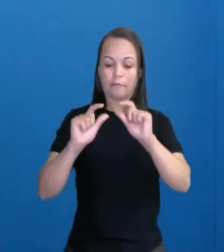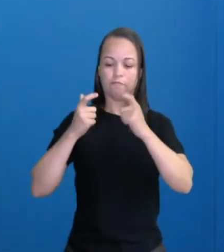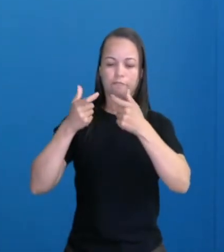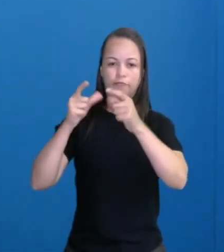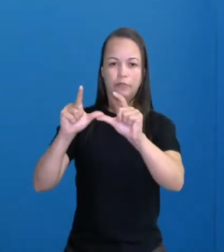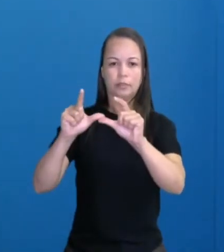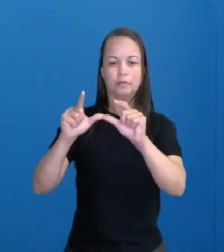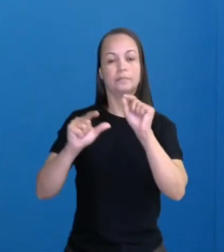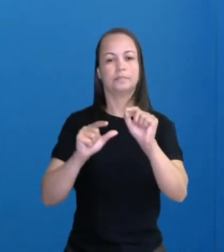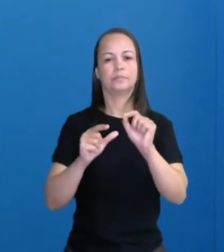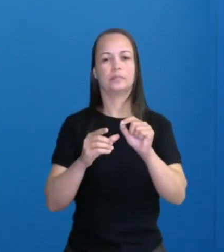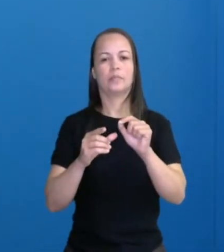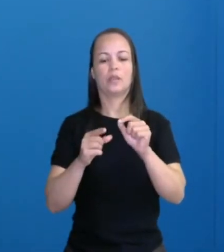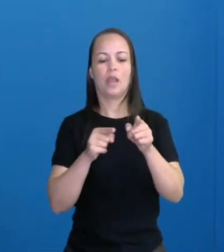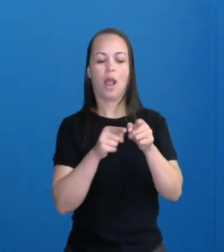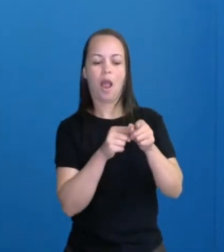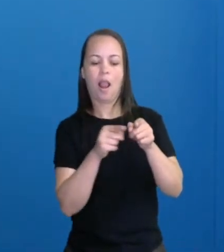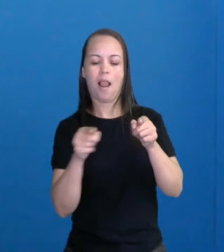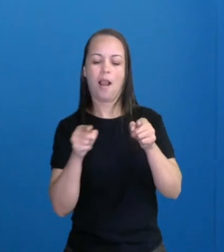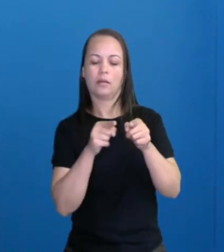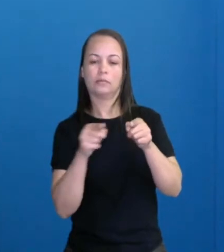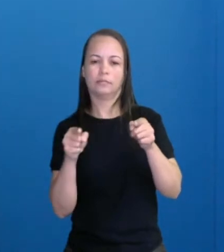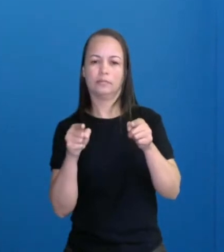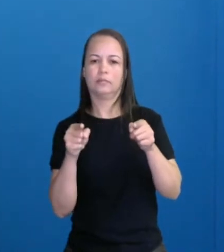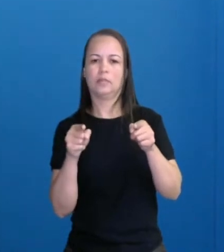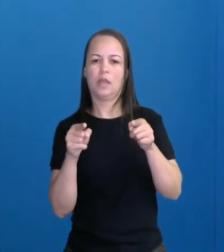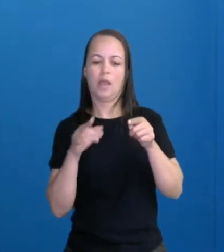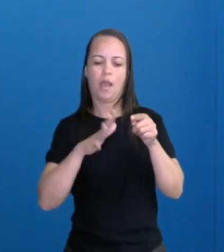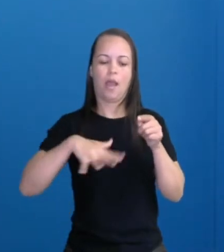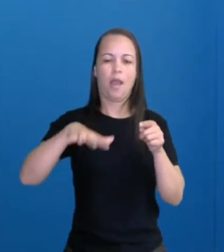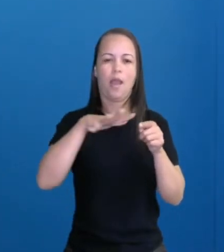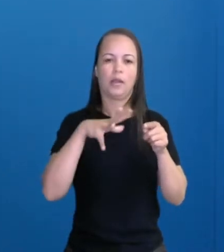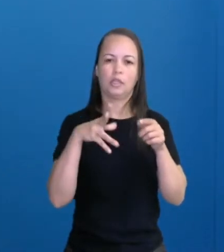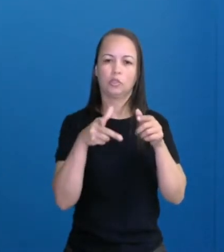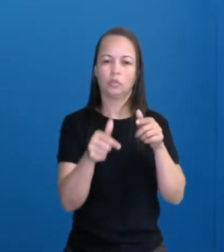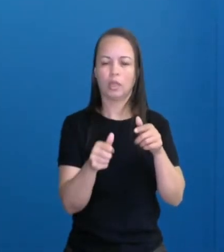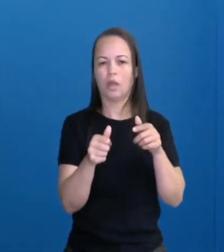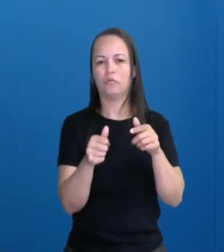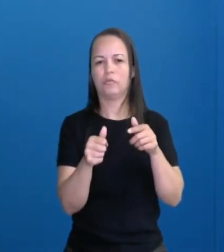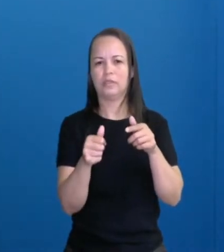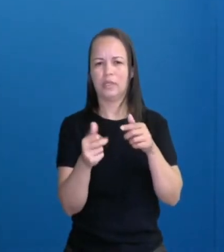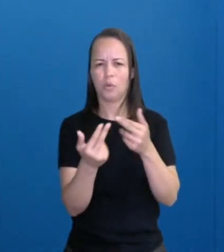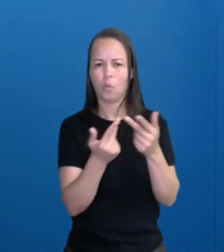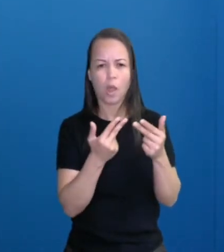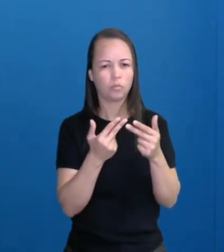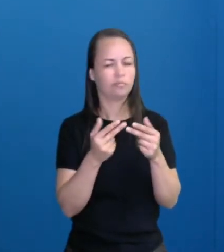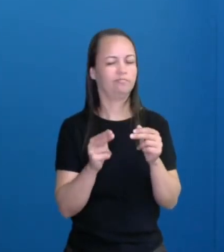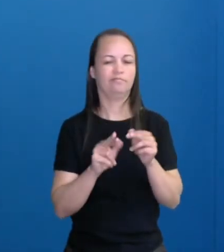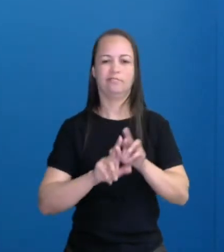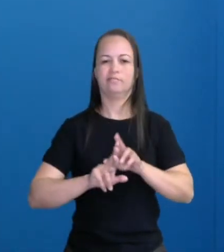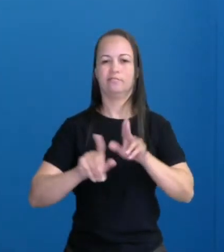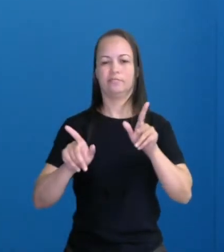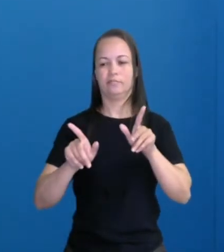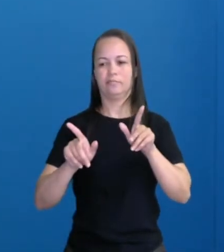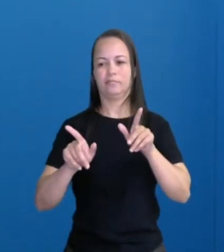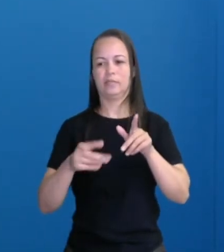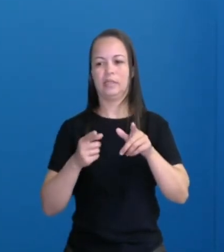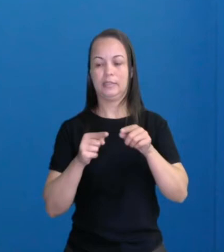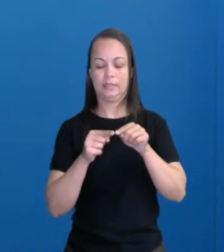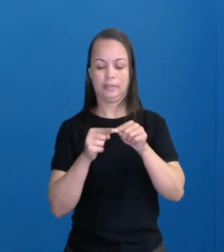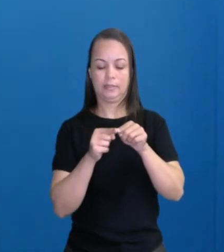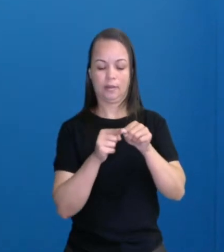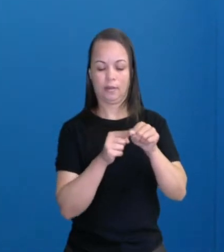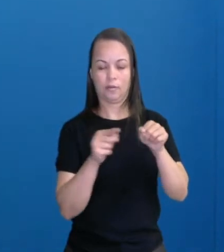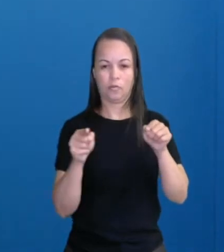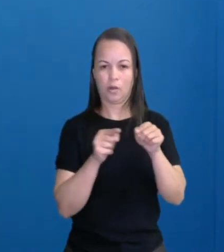Ao aumentar a largura, a área total vai se alterar também, né? Se a largura